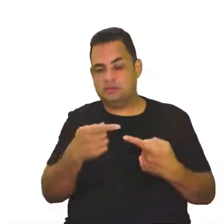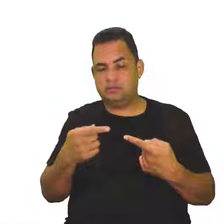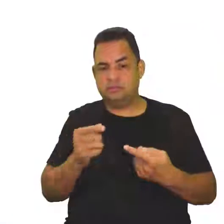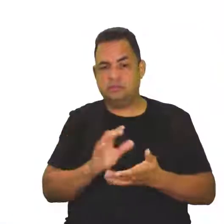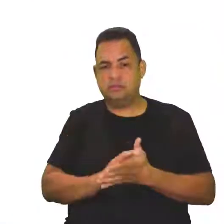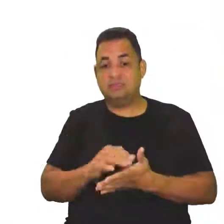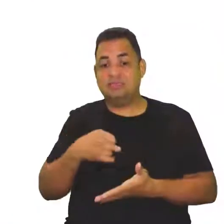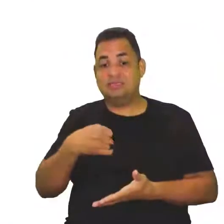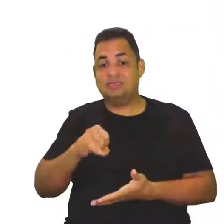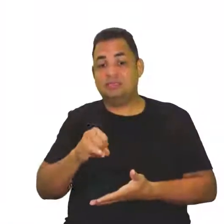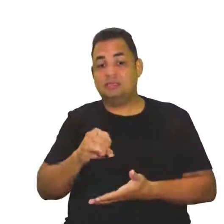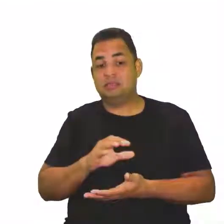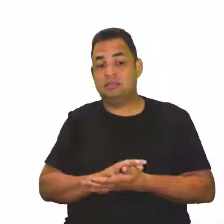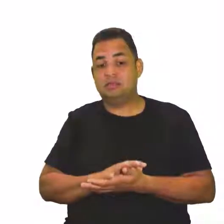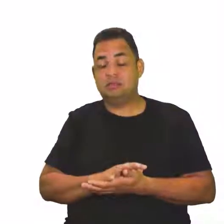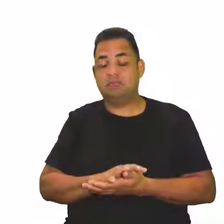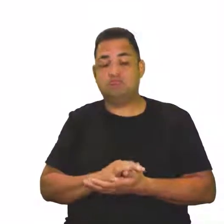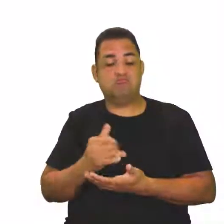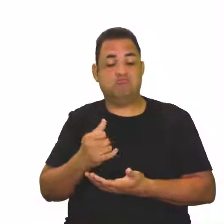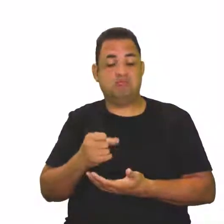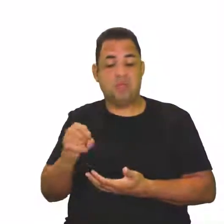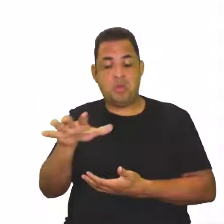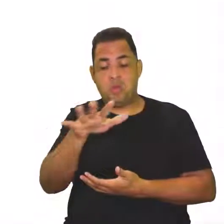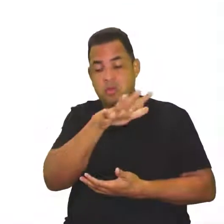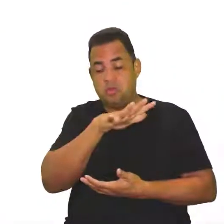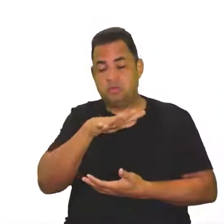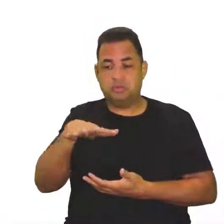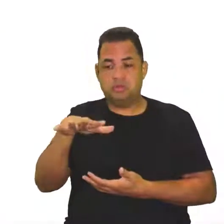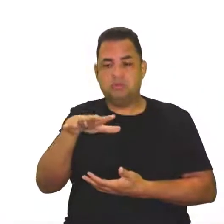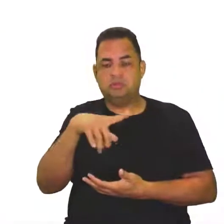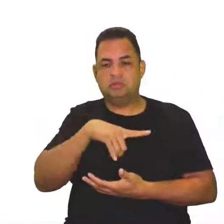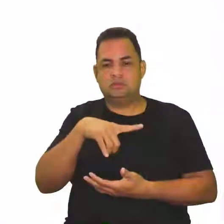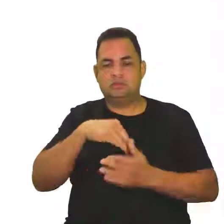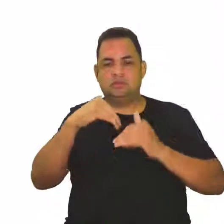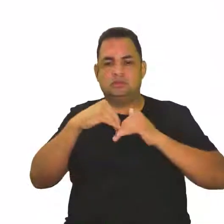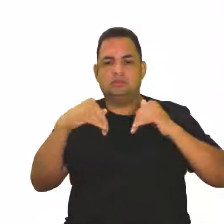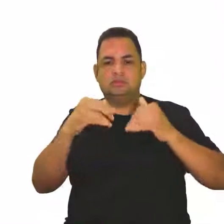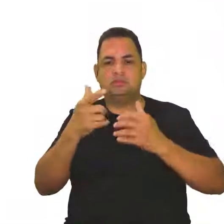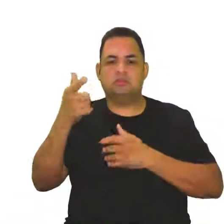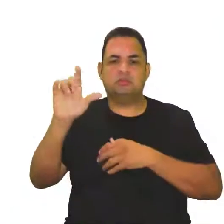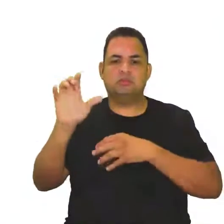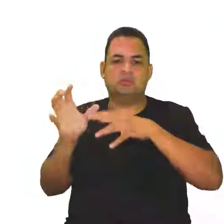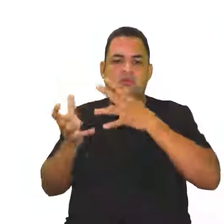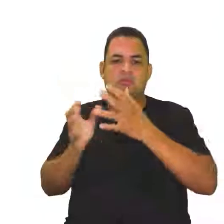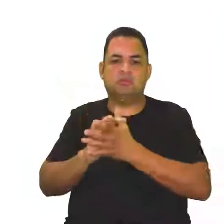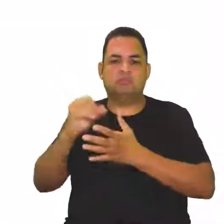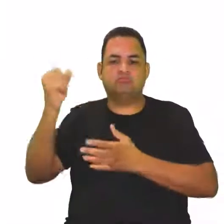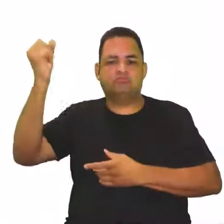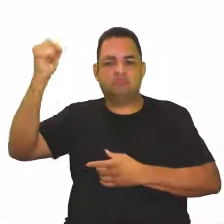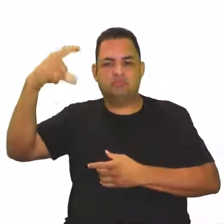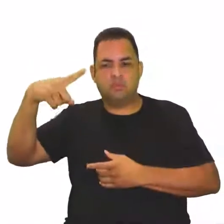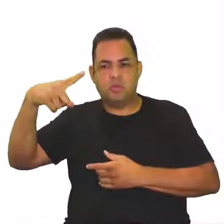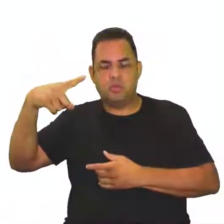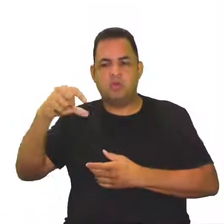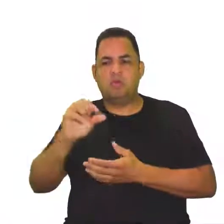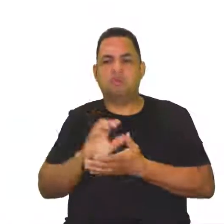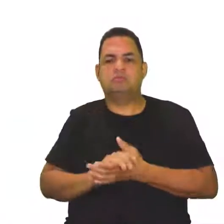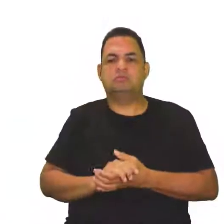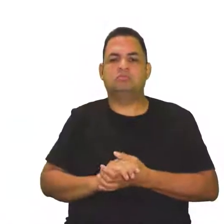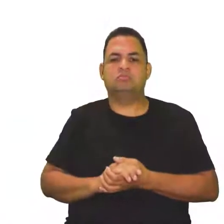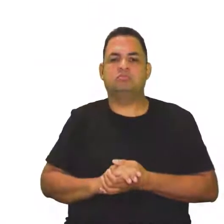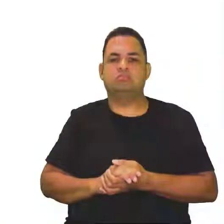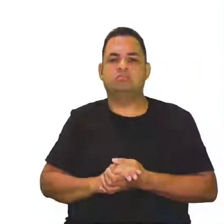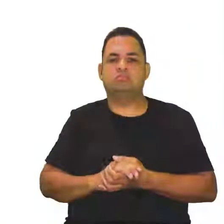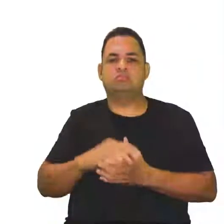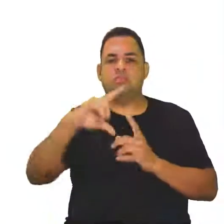se tivesse, né? Mas no espaço nós sabemos que é impossível você isolar, porque tem os outros planetas, tem o Sol, a Lua muito próximo, que